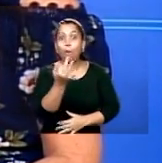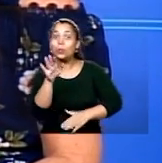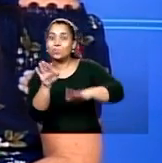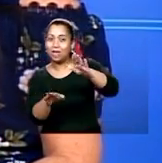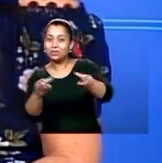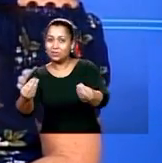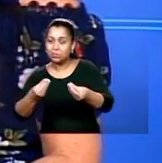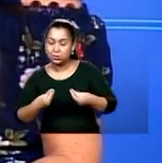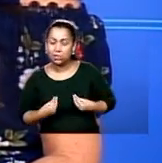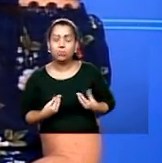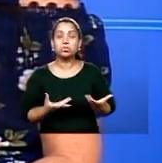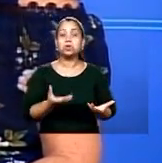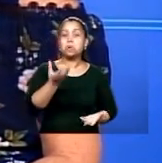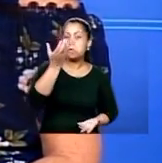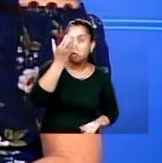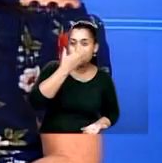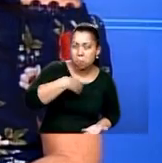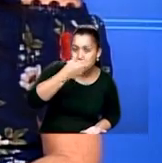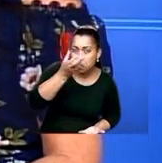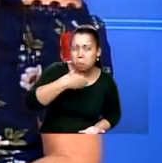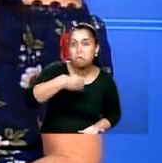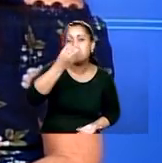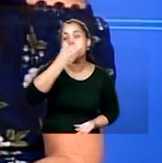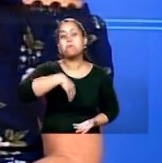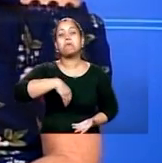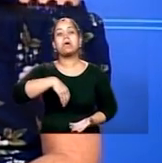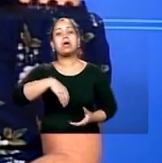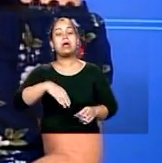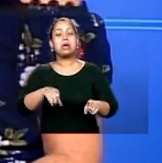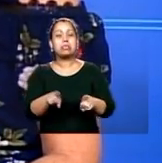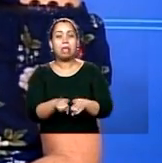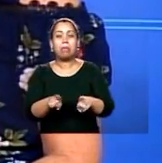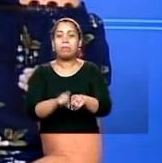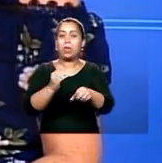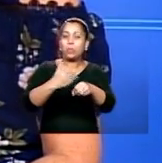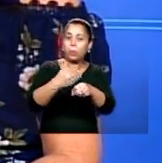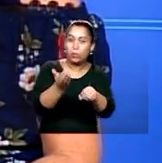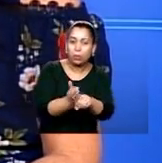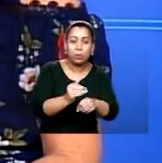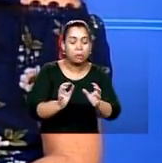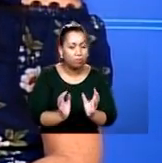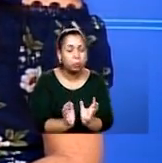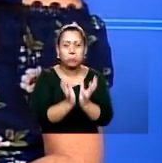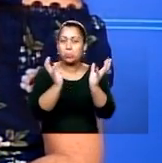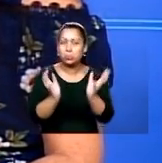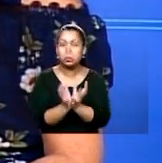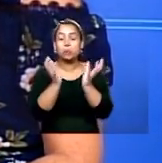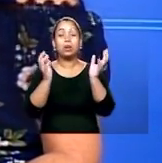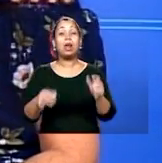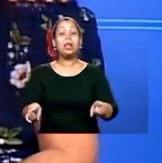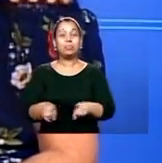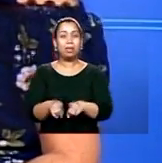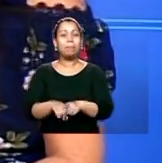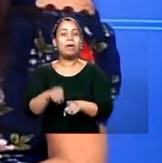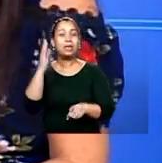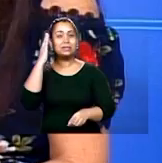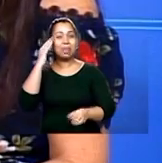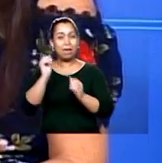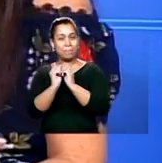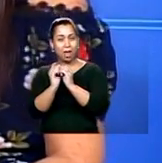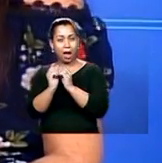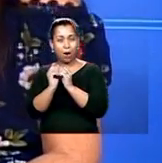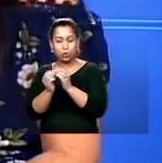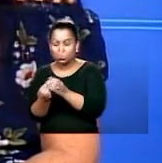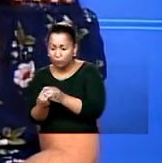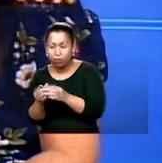São frutas, legumes e verduras. E também alimentos secos, né? Aquele saquinho de arroz que